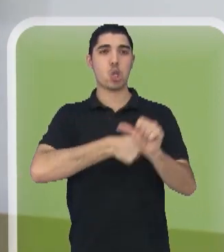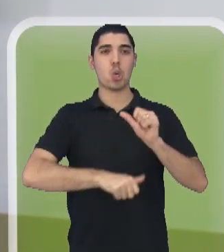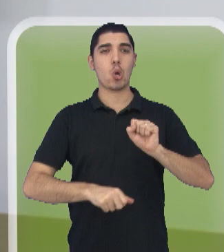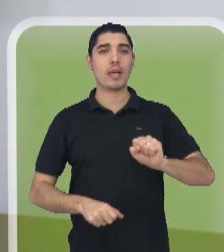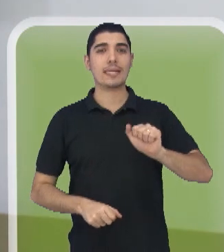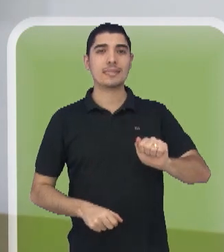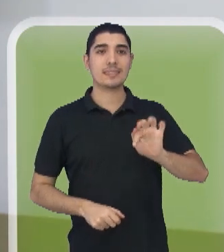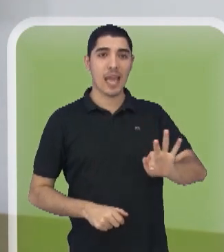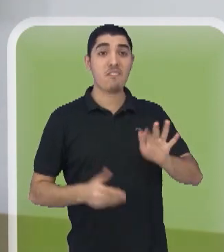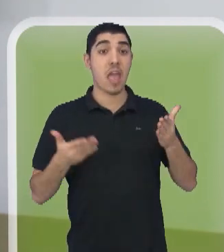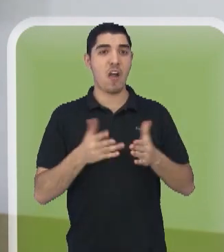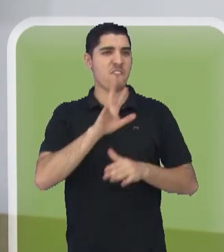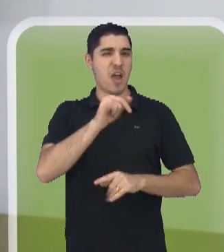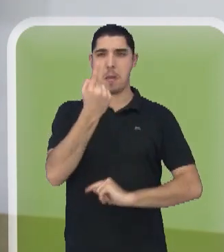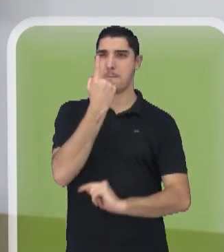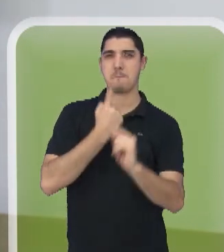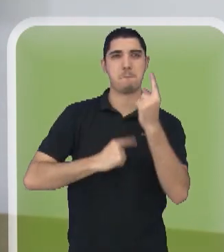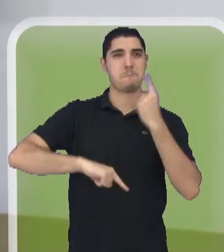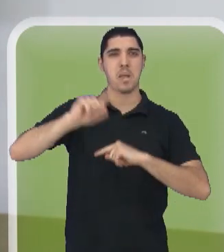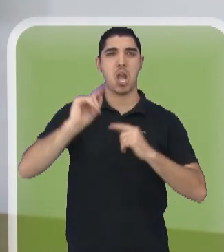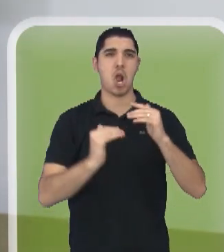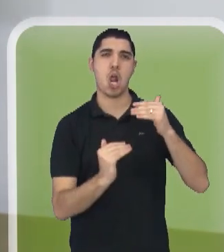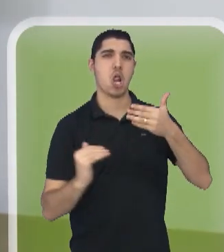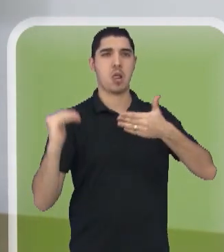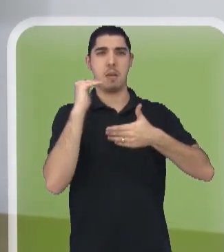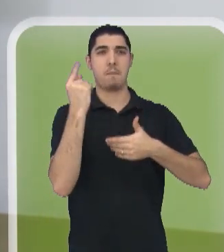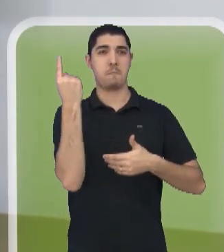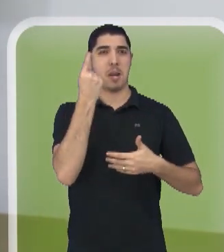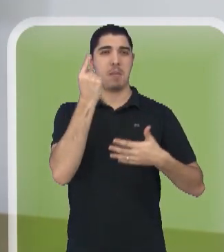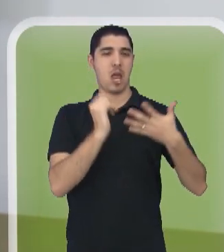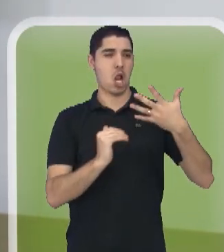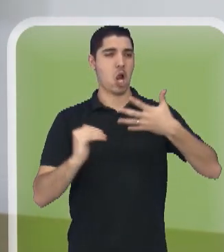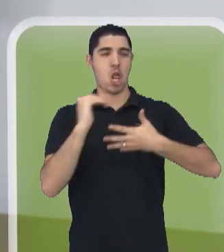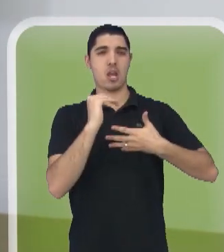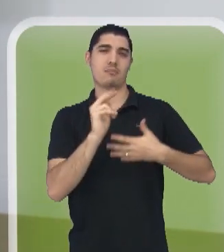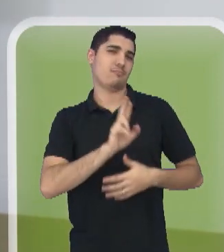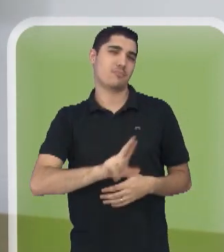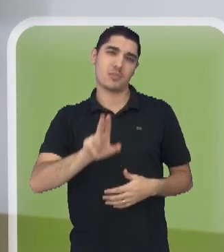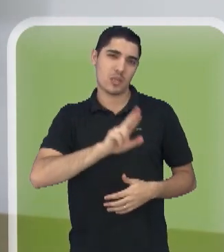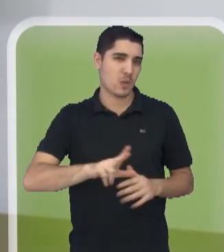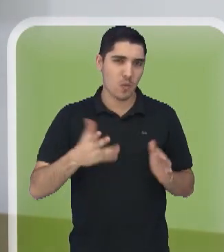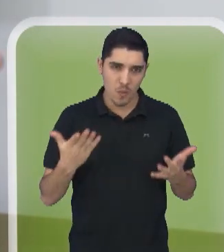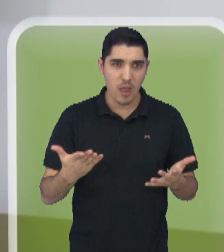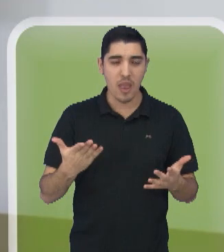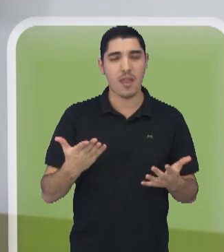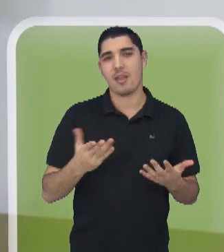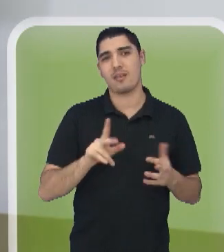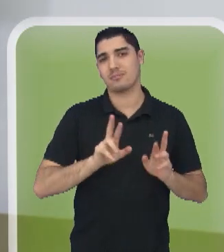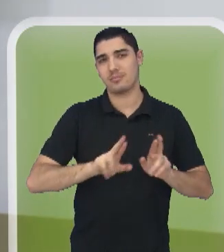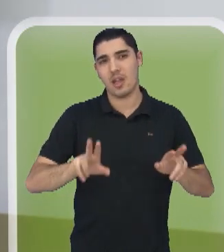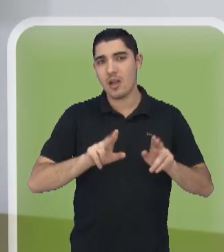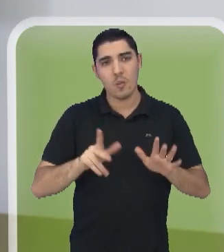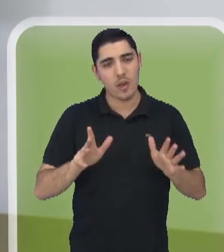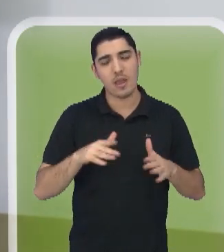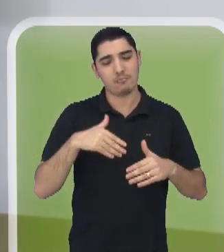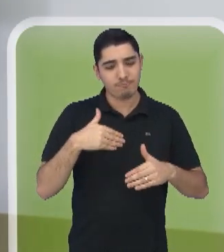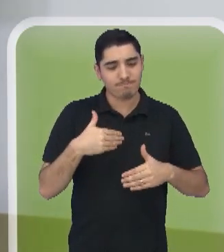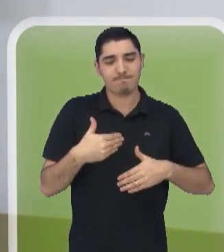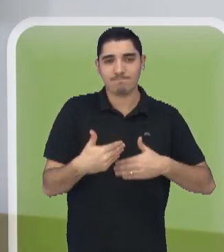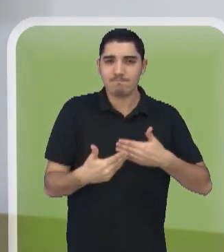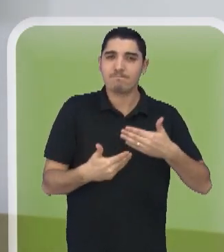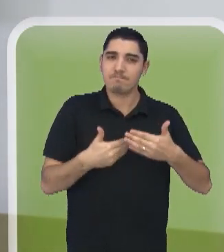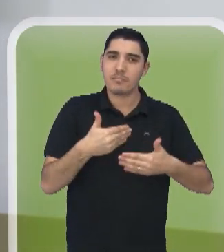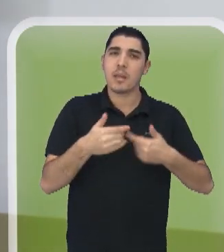agora o São José vai daqui até a primeira divisão ganhando todas e bater campeão da Libertadores da América. Não é assim que funciona, né? Tem